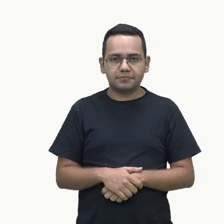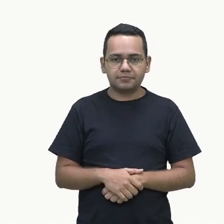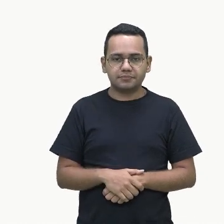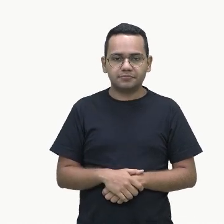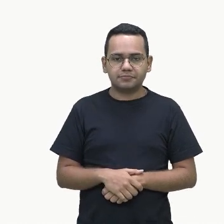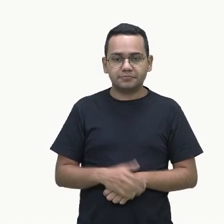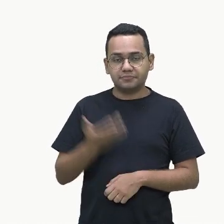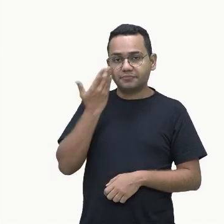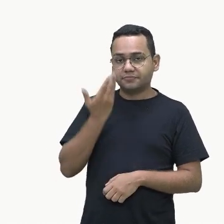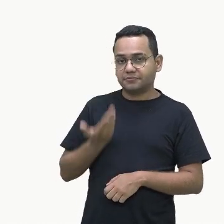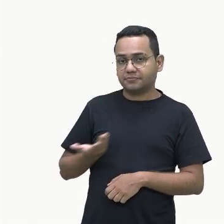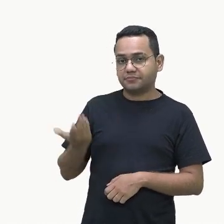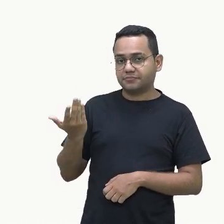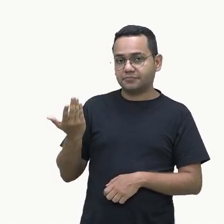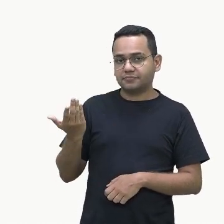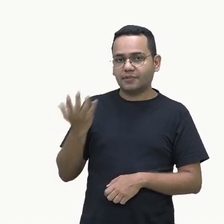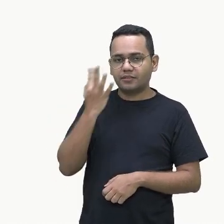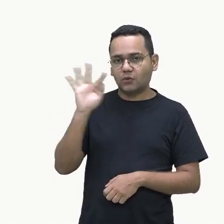teorema de